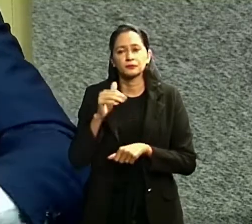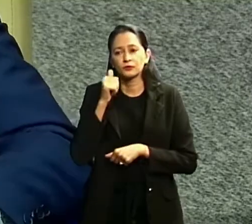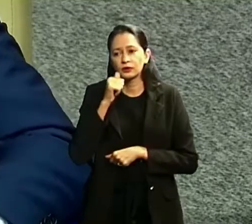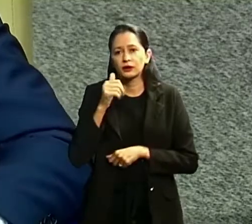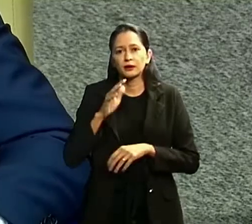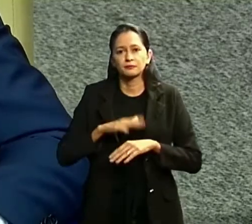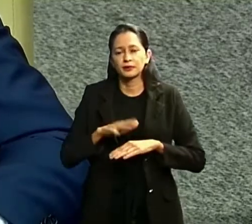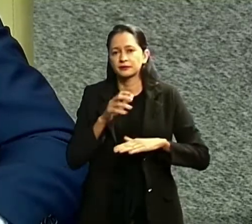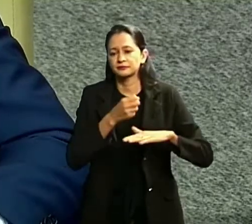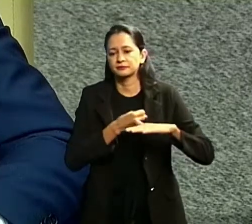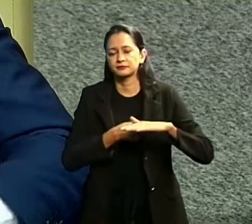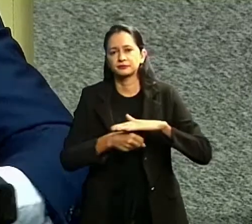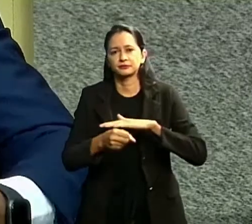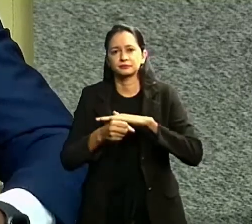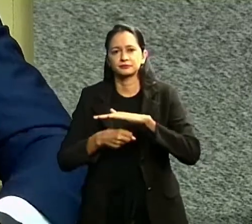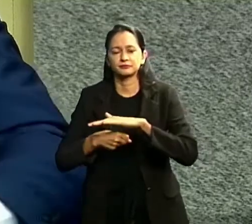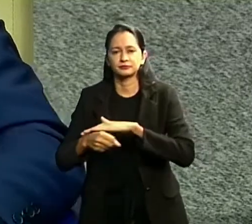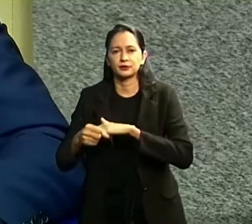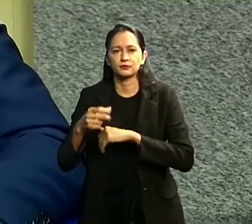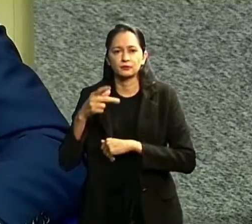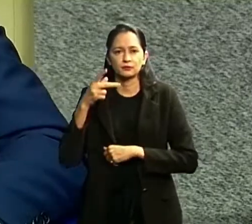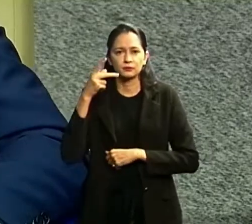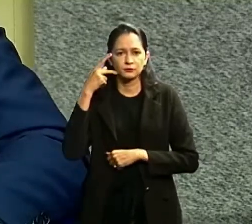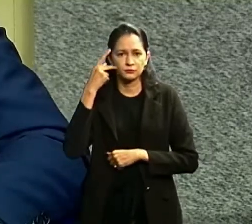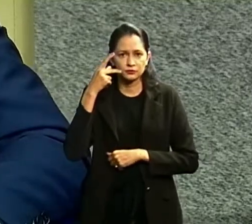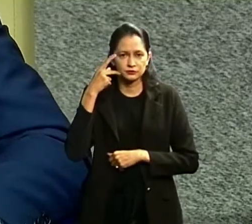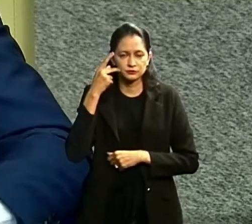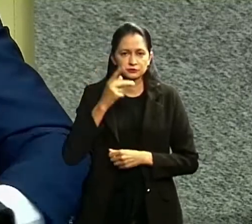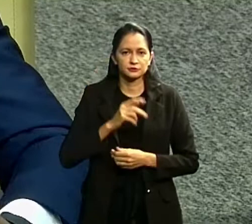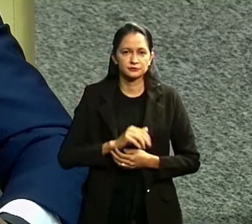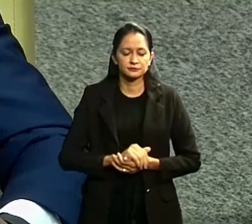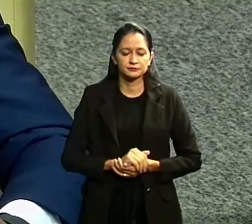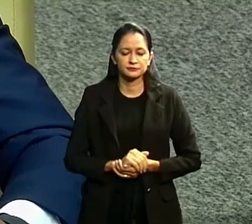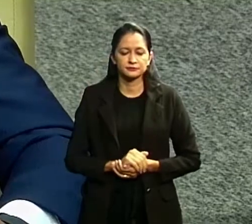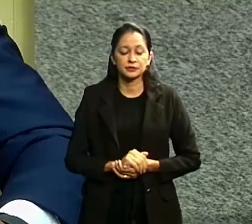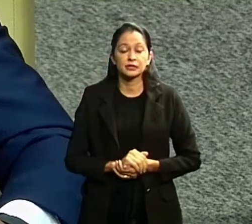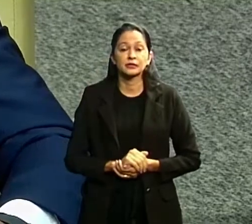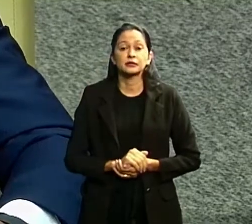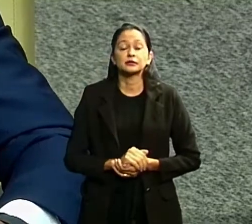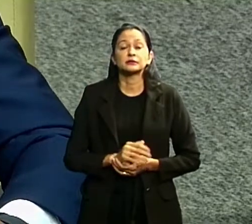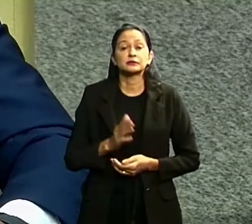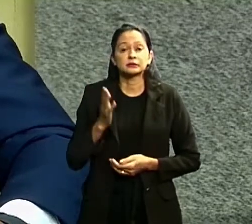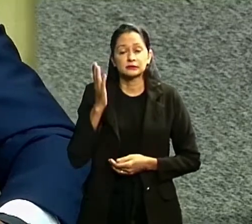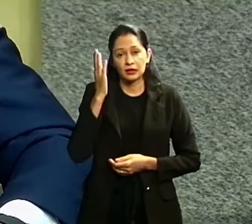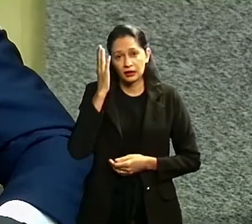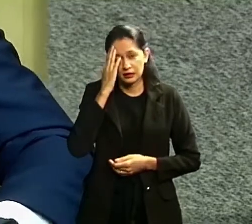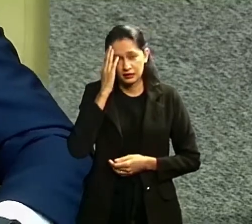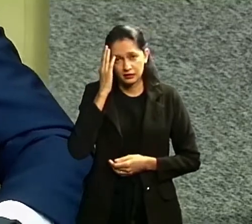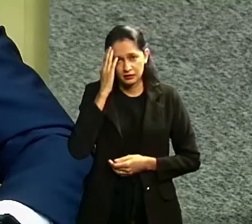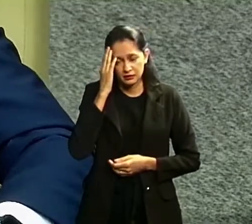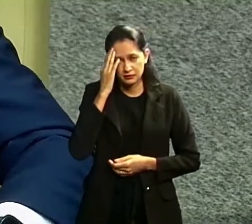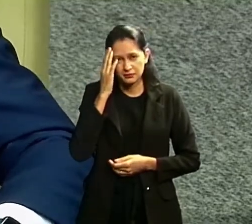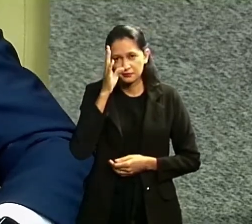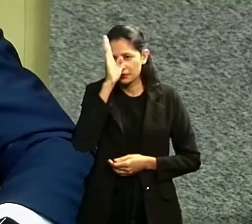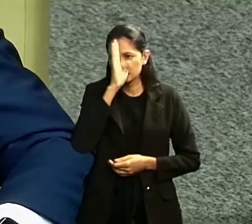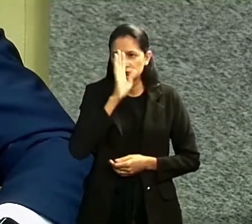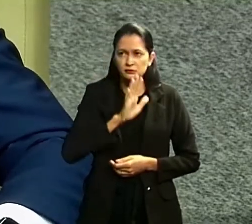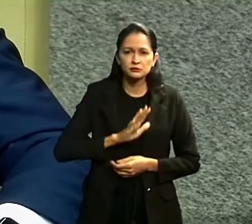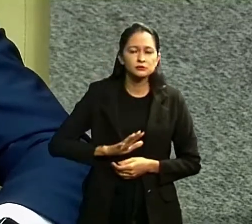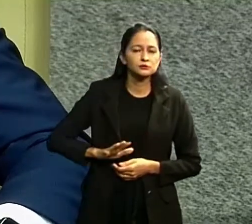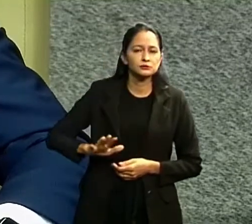na política brasileira, na política municipal. Nós sabemos que o Brasil em